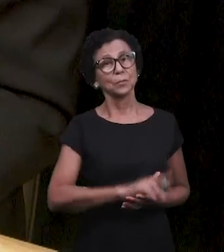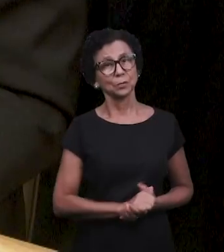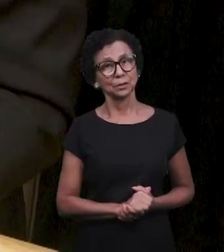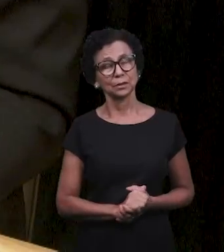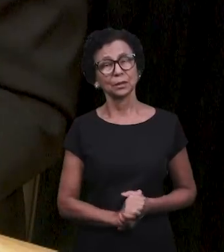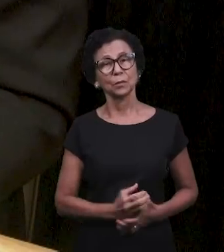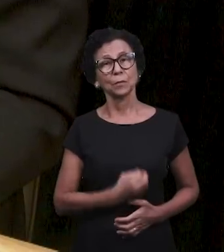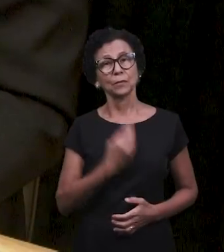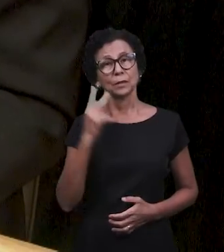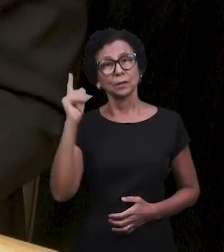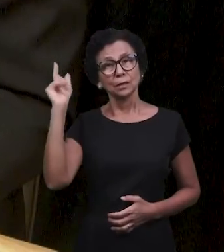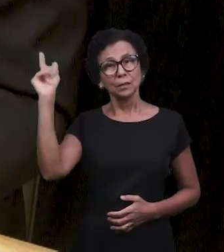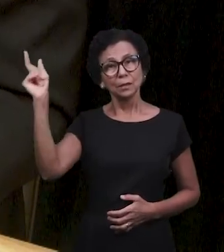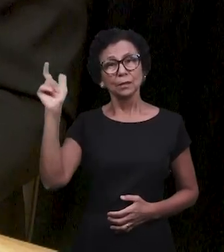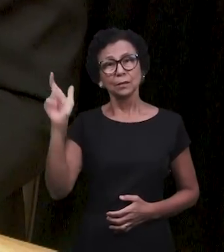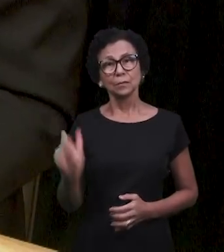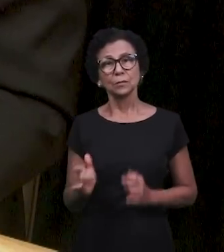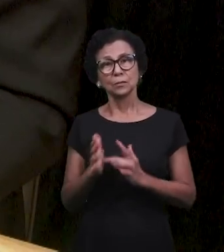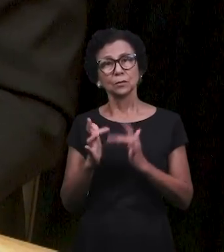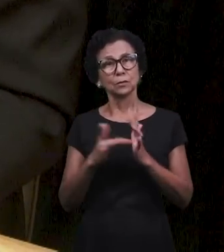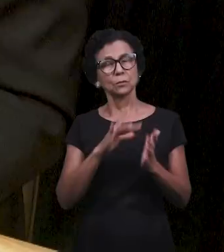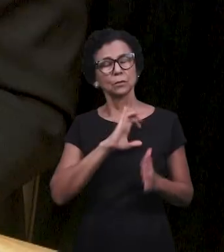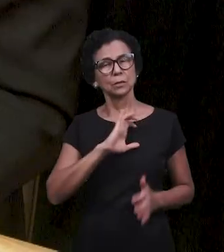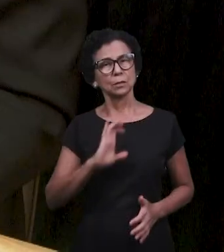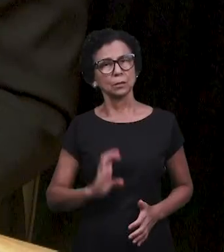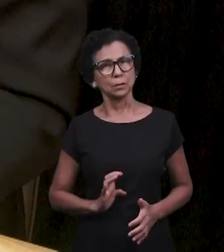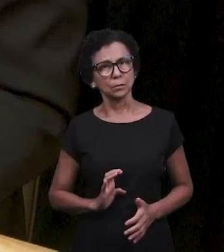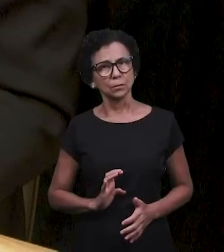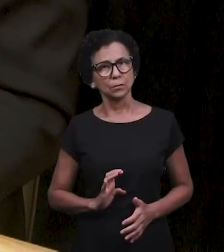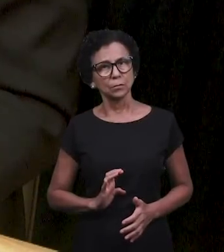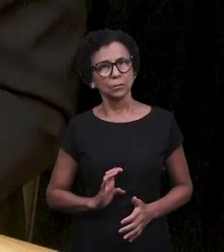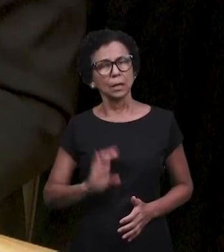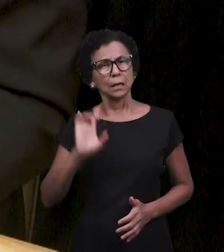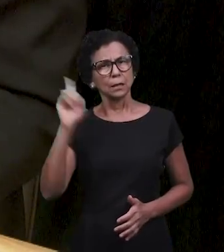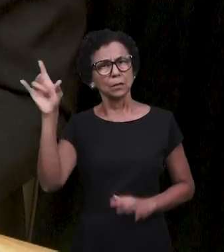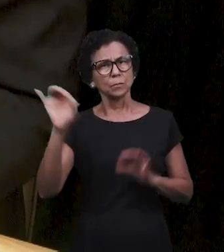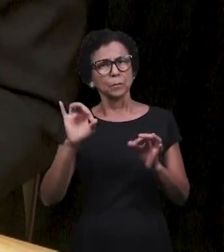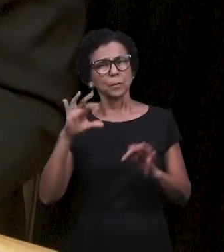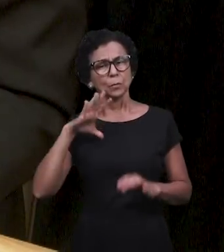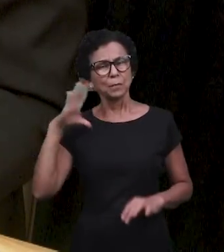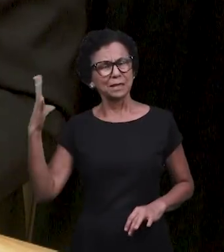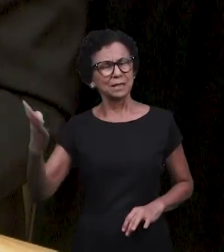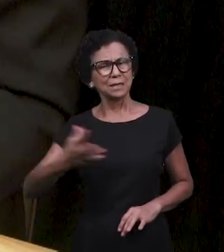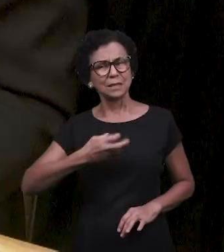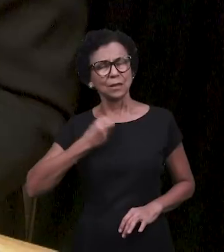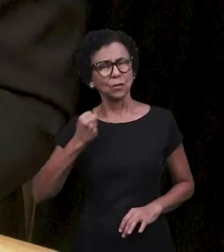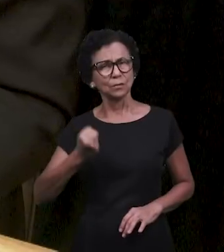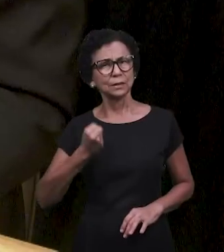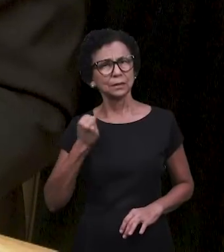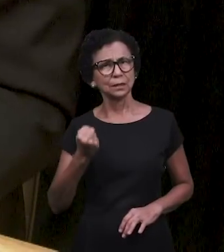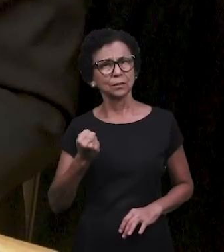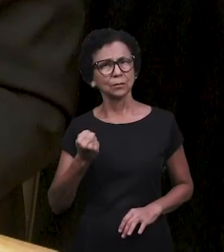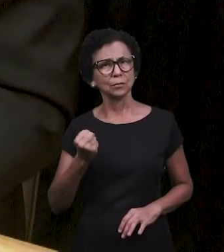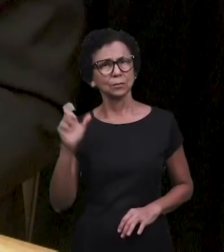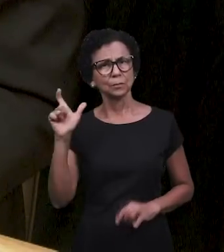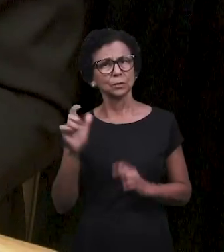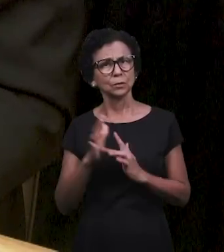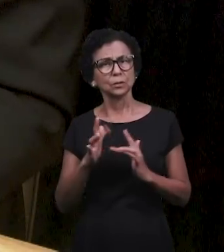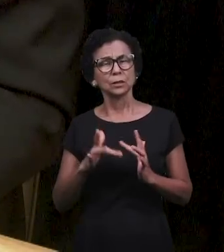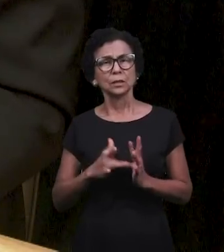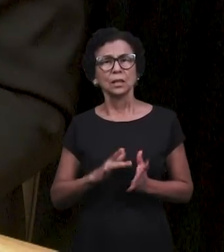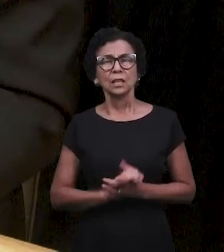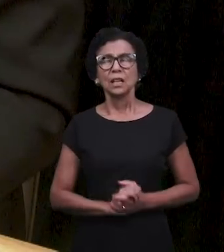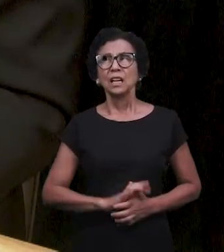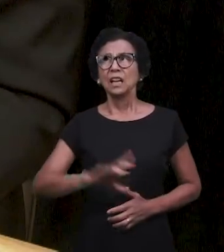em Cristo Jesus. Deus preparou para o homem uma grande salvação. Deus não está alheio à dor do homem.